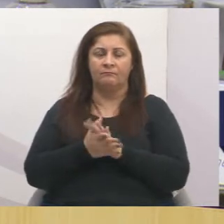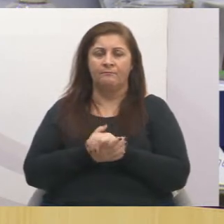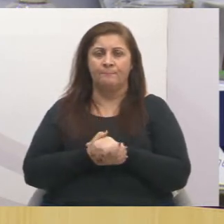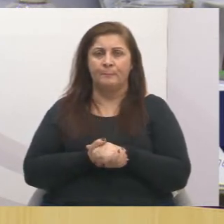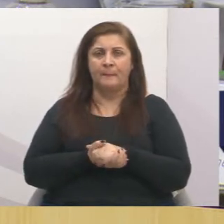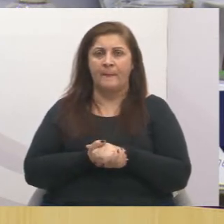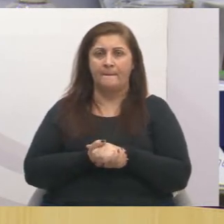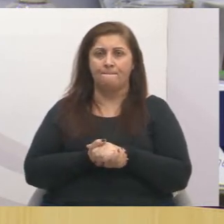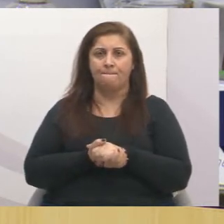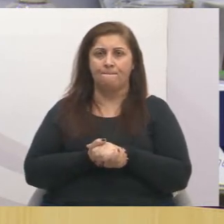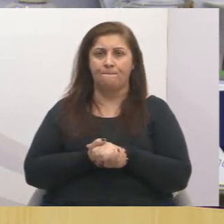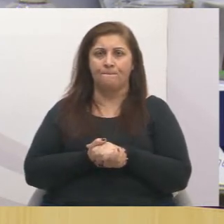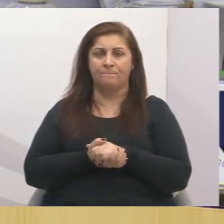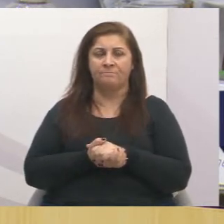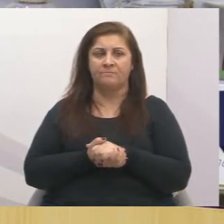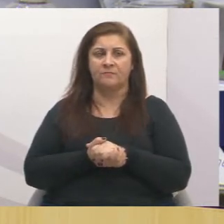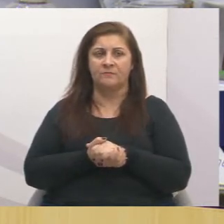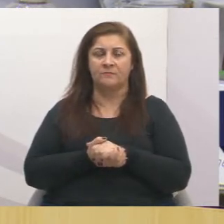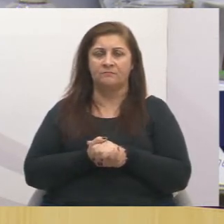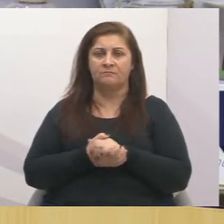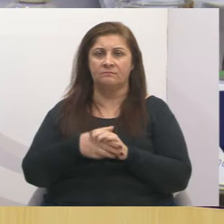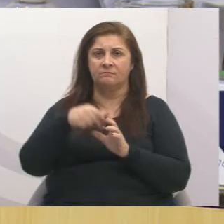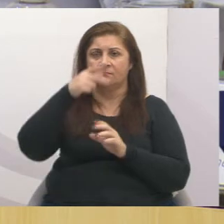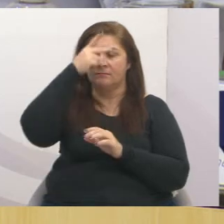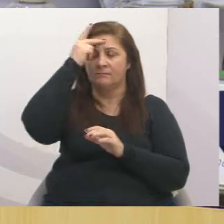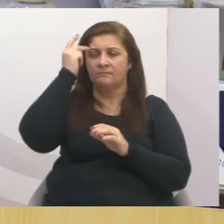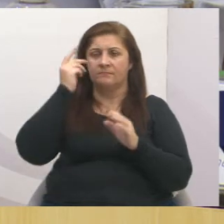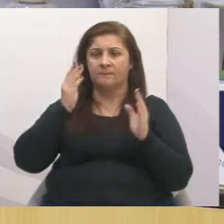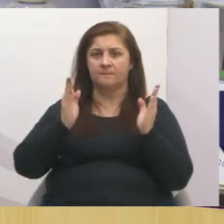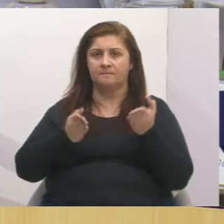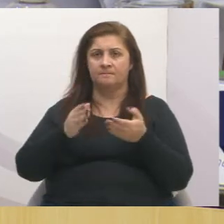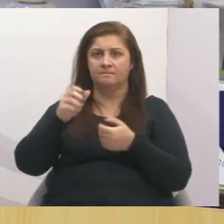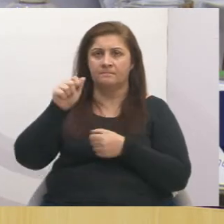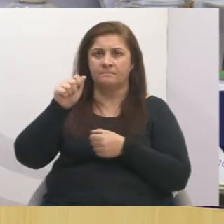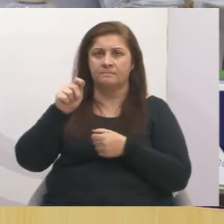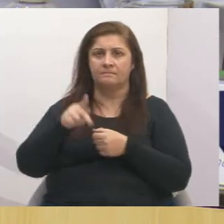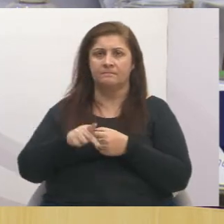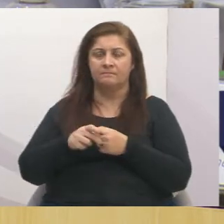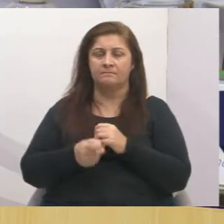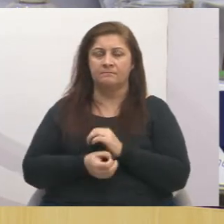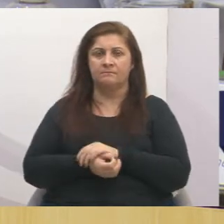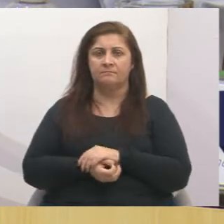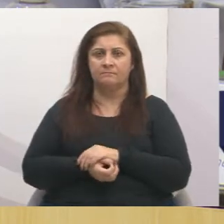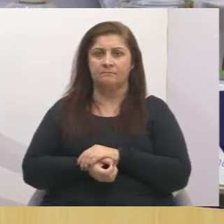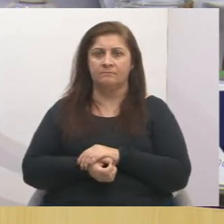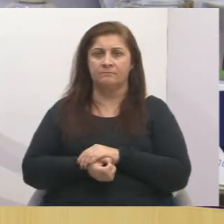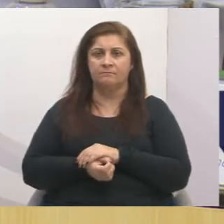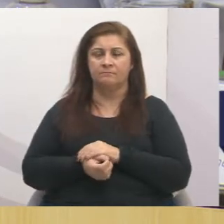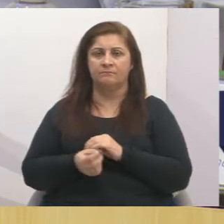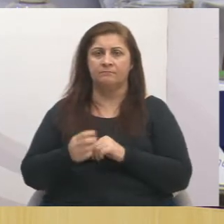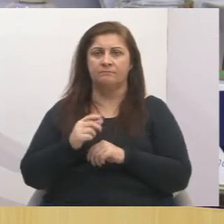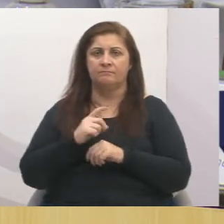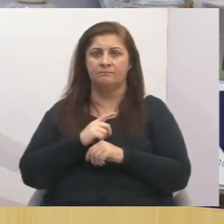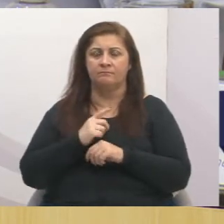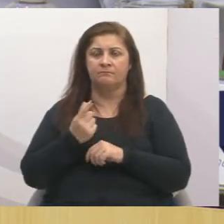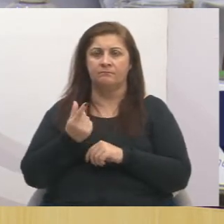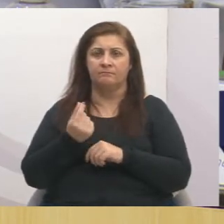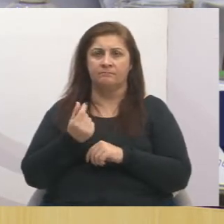E você vê, a pessoa já se aposentou, a pessoa recebe uma